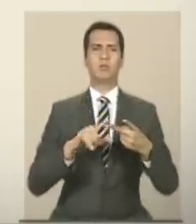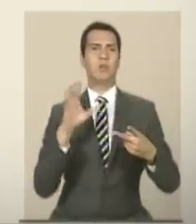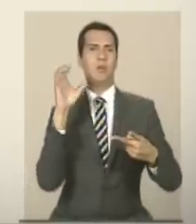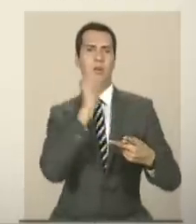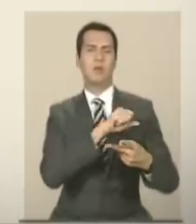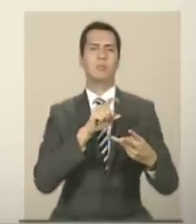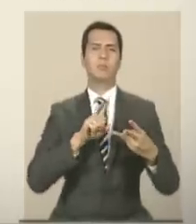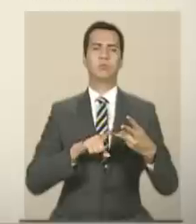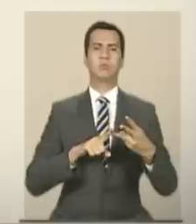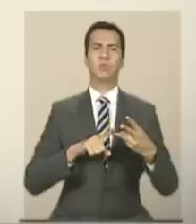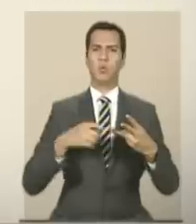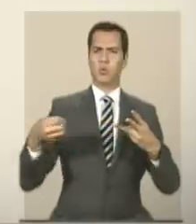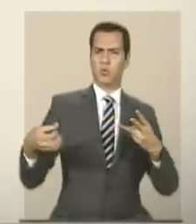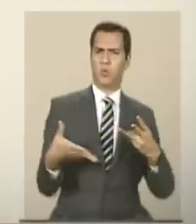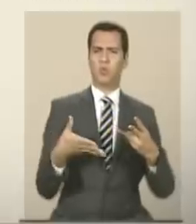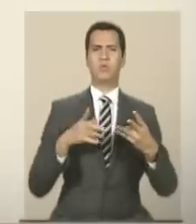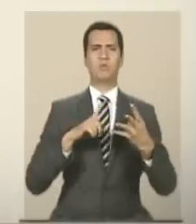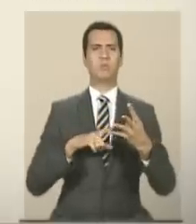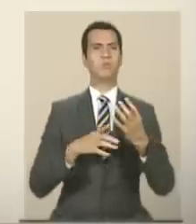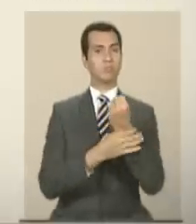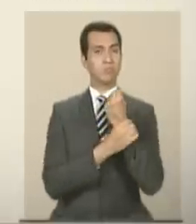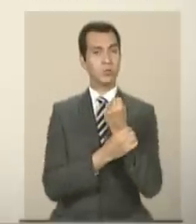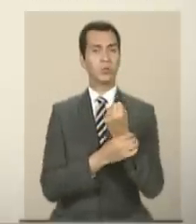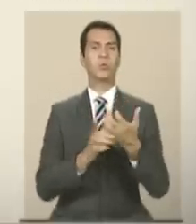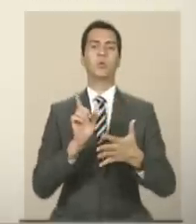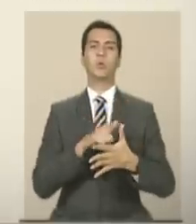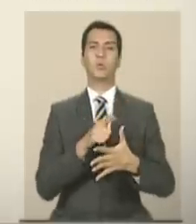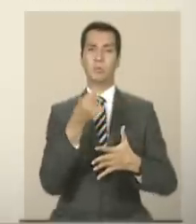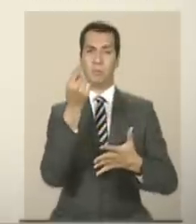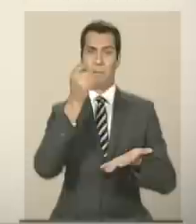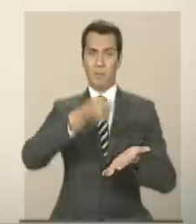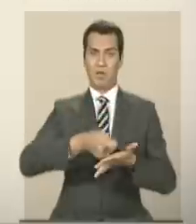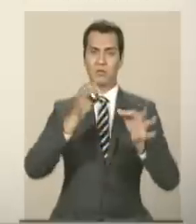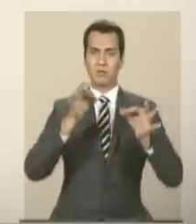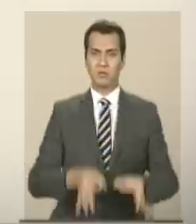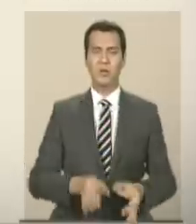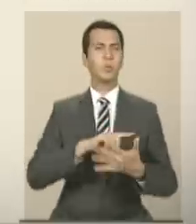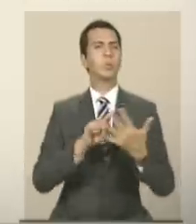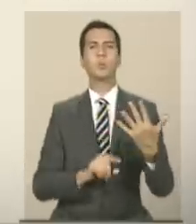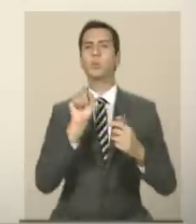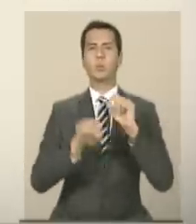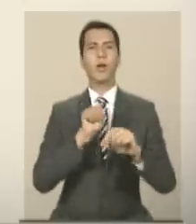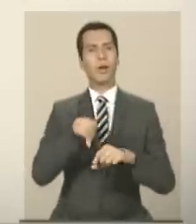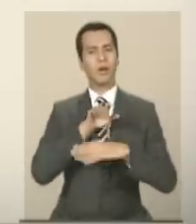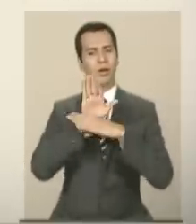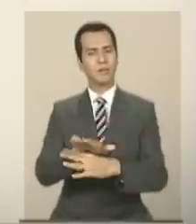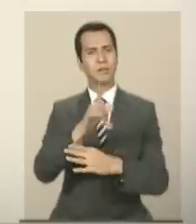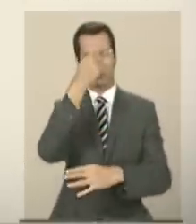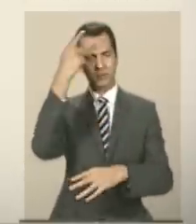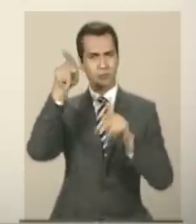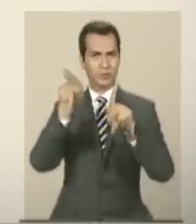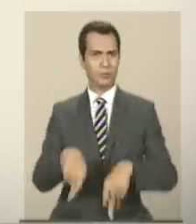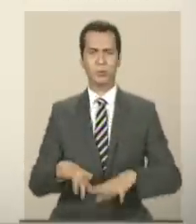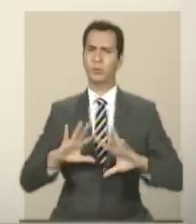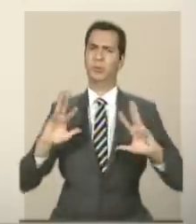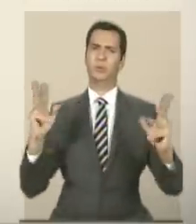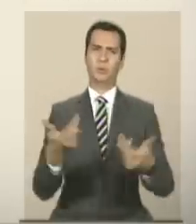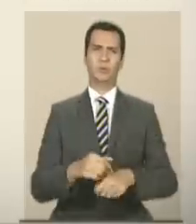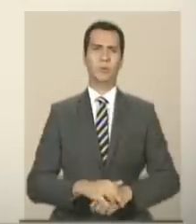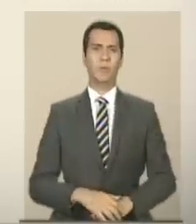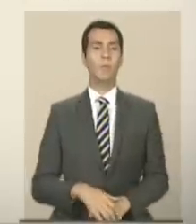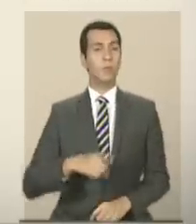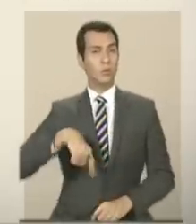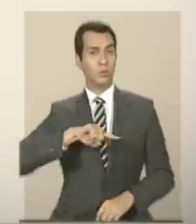moderno, seguro e com preços acessíveis significa melhorar a vida de todas as pessoas. Obras como